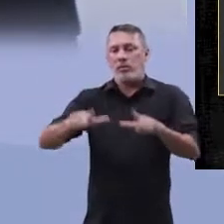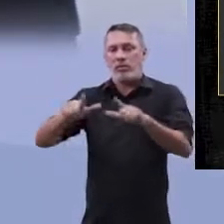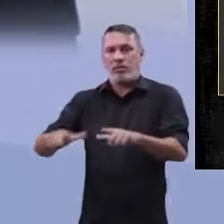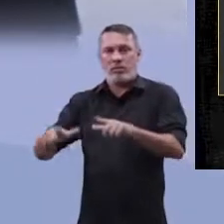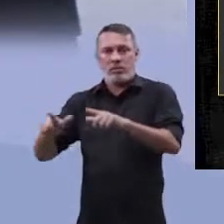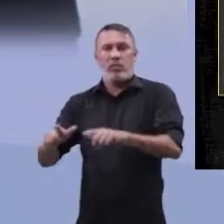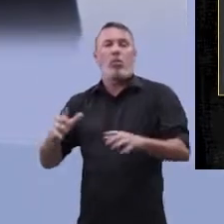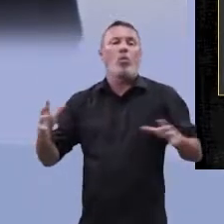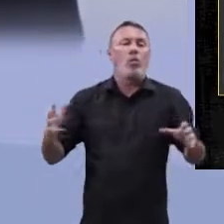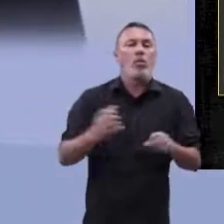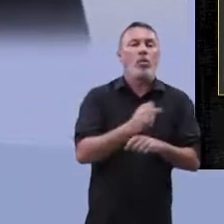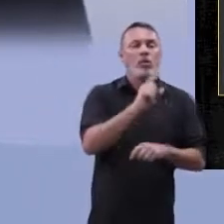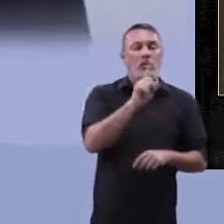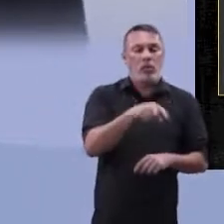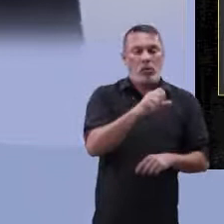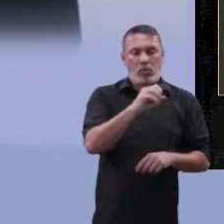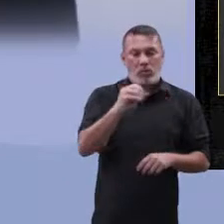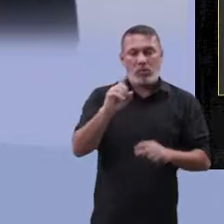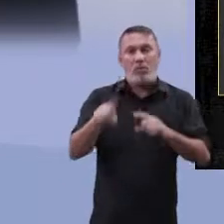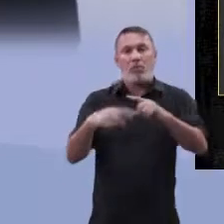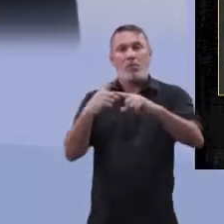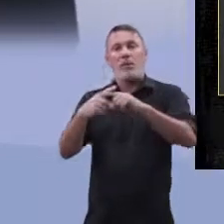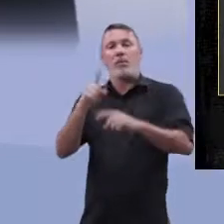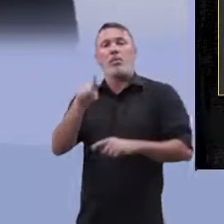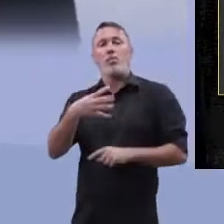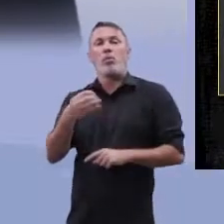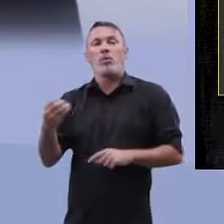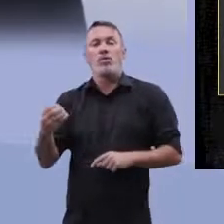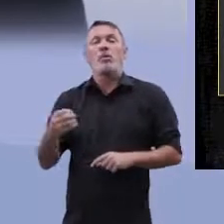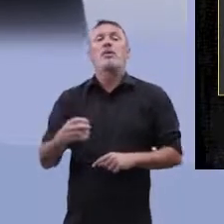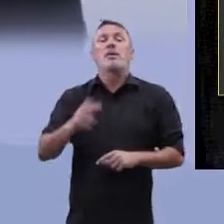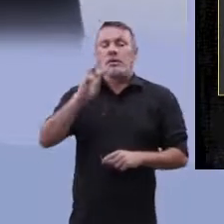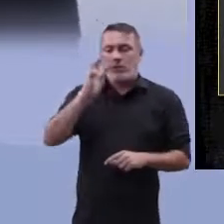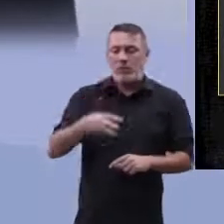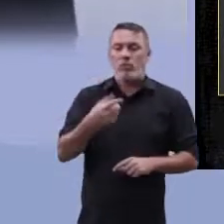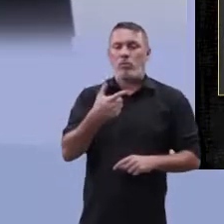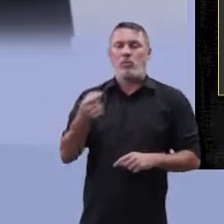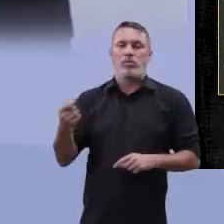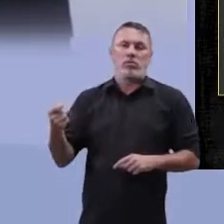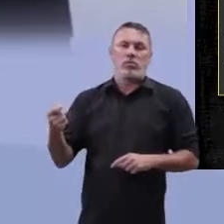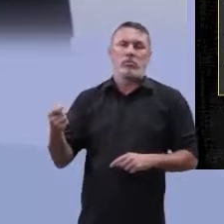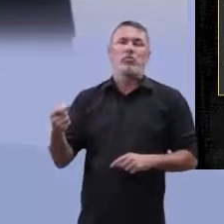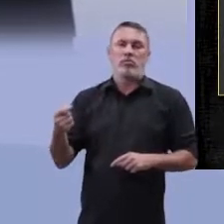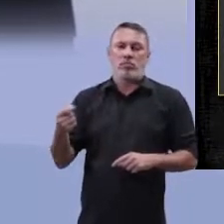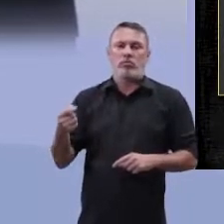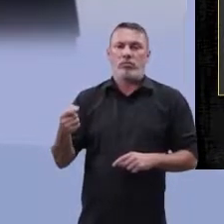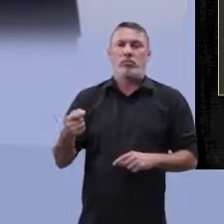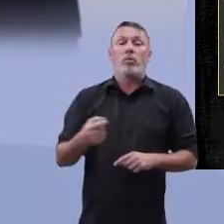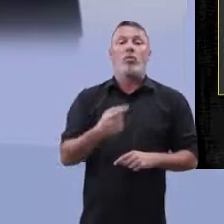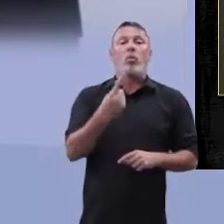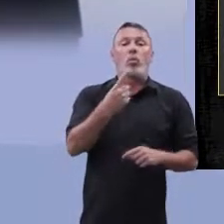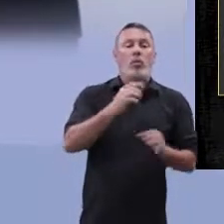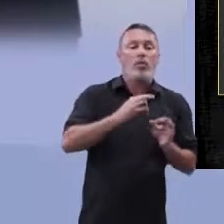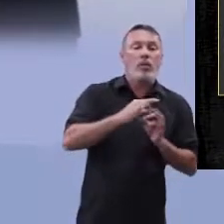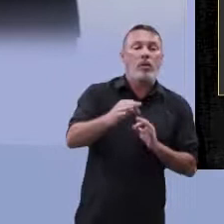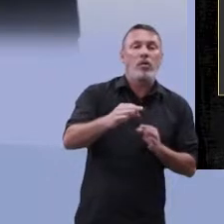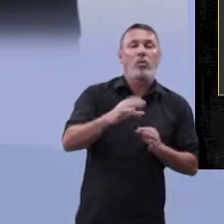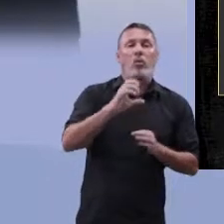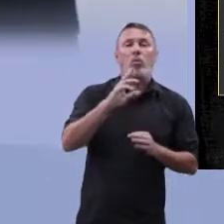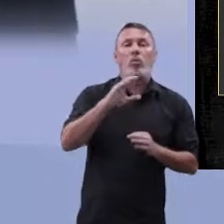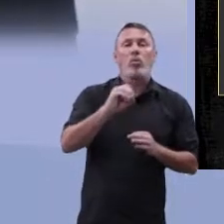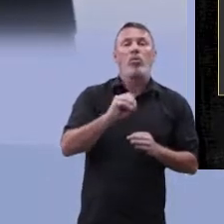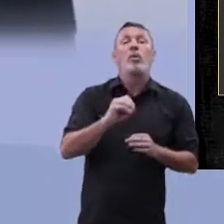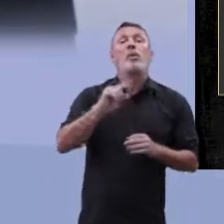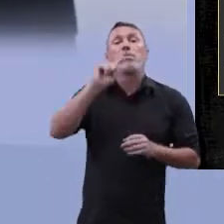que vai vazar, aquela camada de cima. 1.800 mais 1.400, 3.200 metros cúbicos.